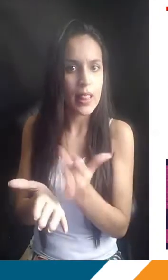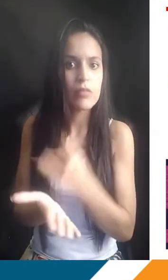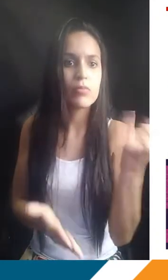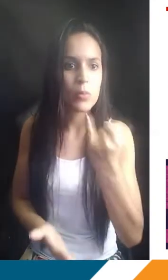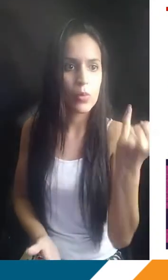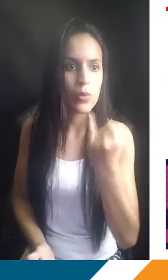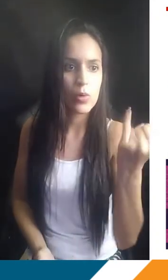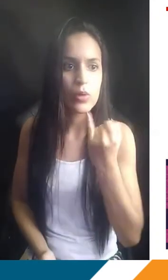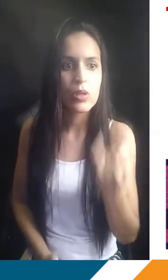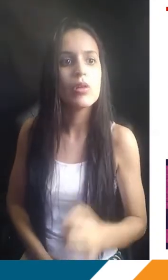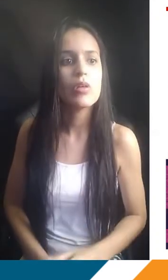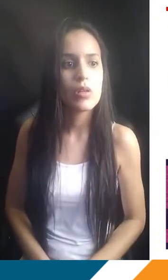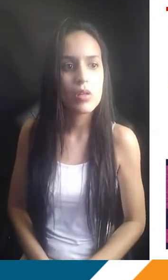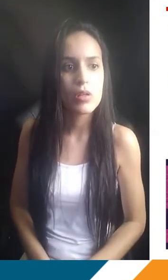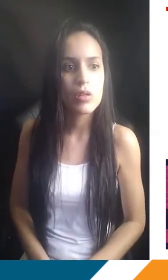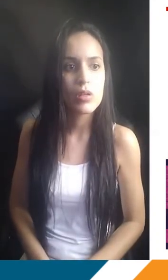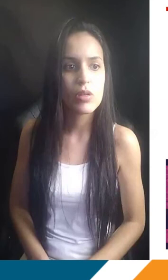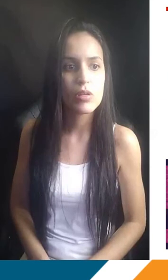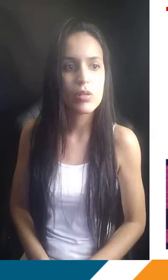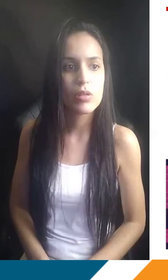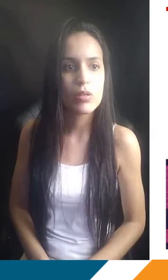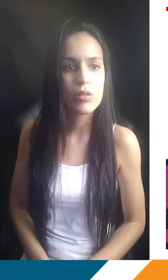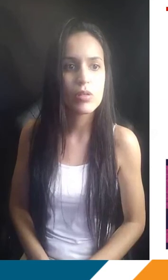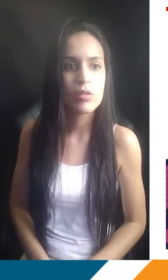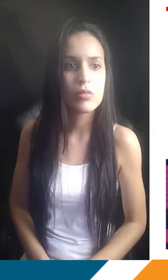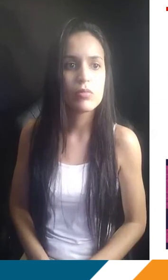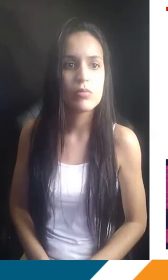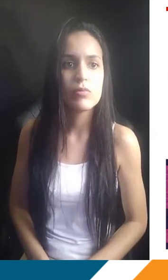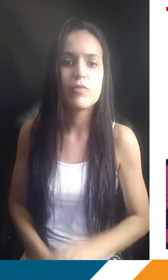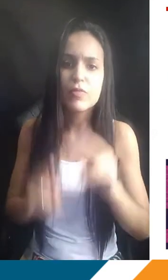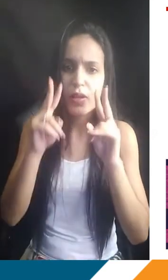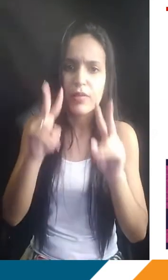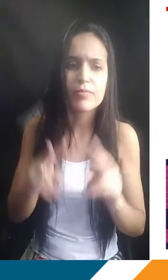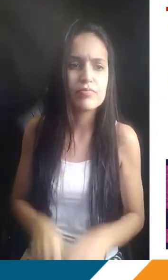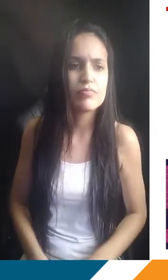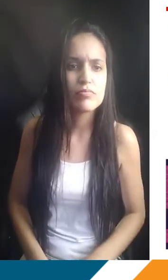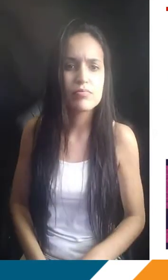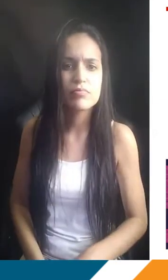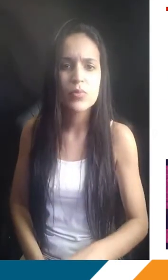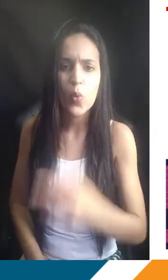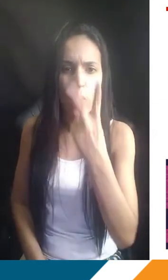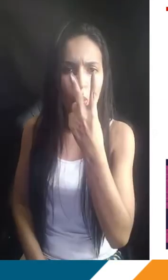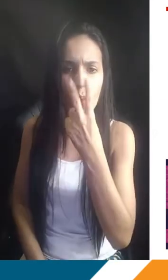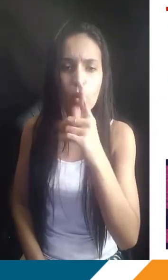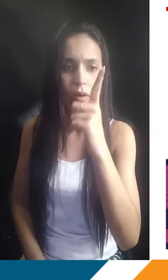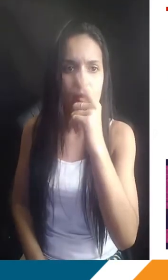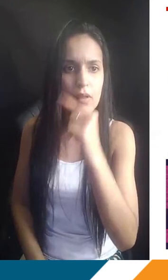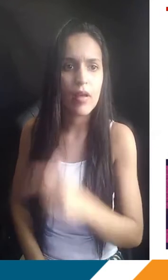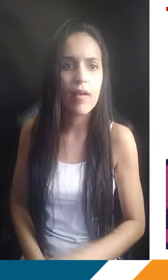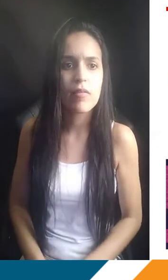Evaristo, Ponciá Vicente, Olhos d'Água, o Cidade de Deus, do Paulo Lins, e na poesia, as obras